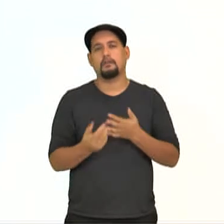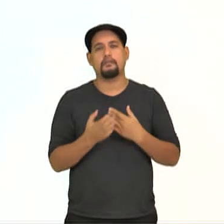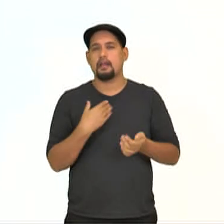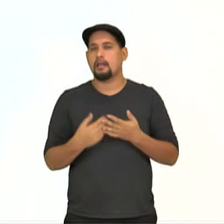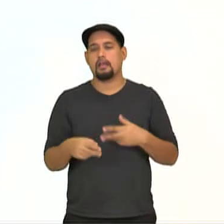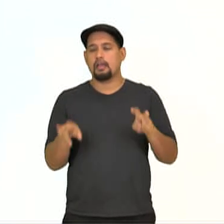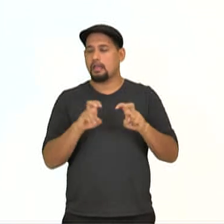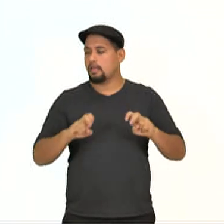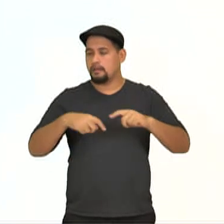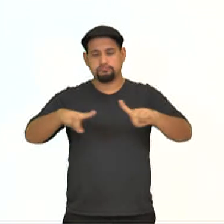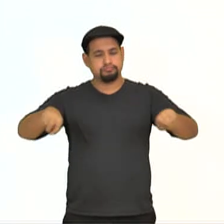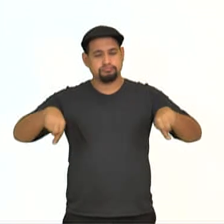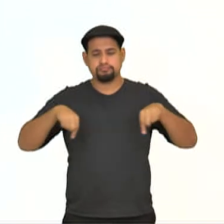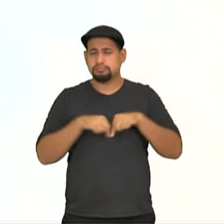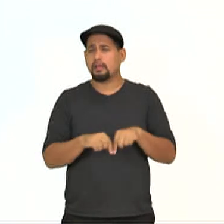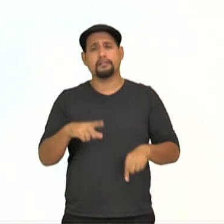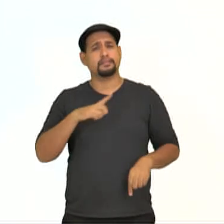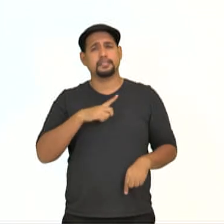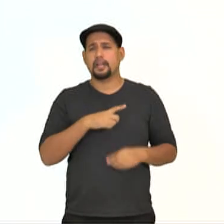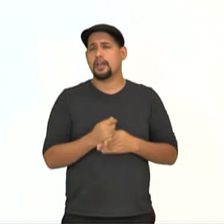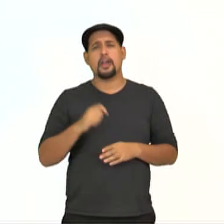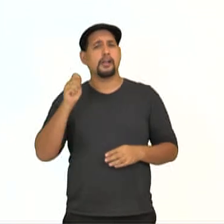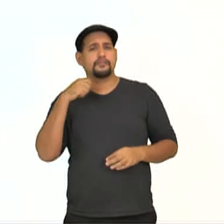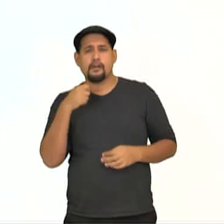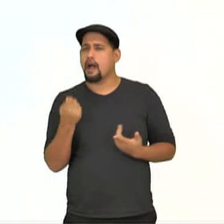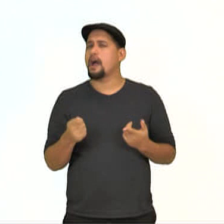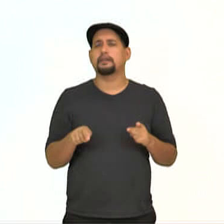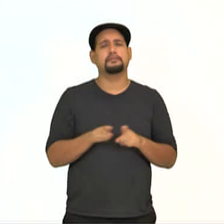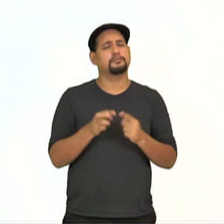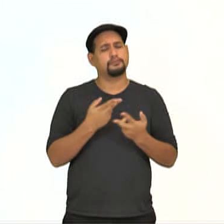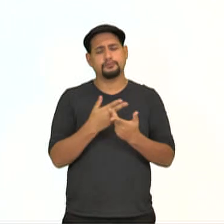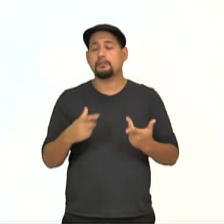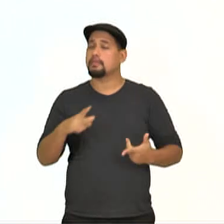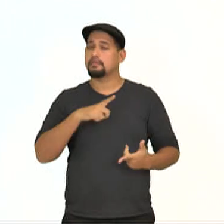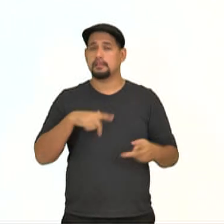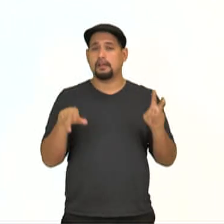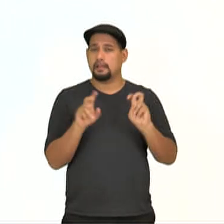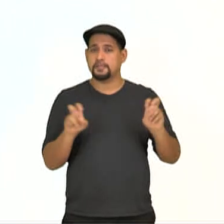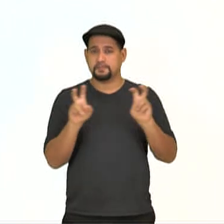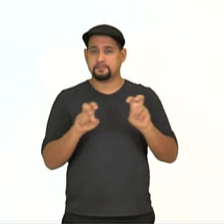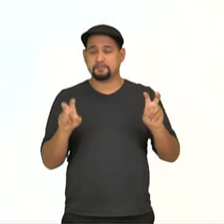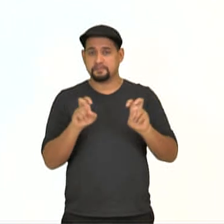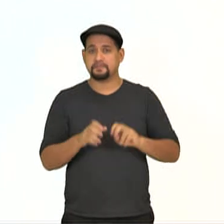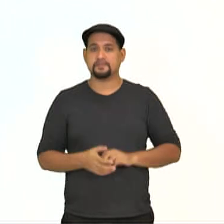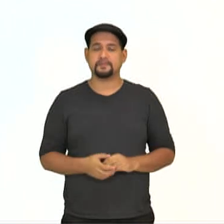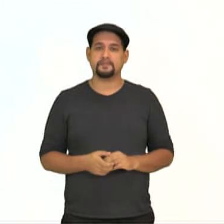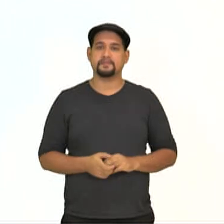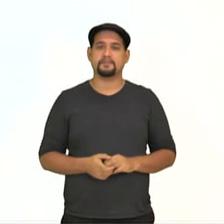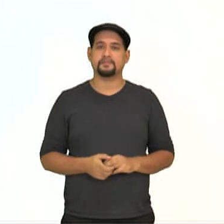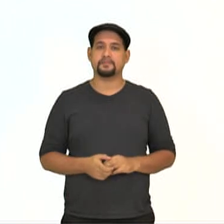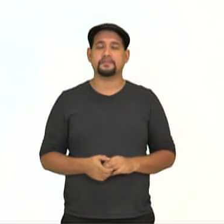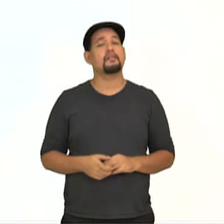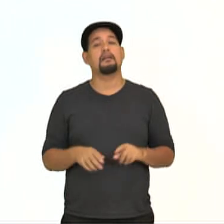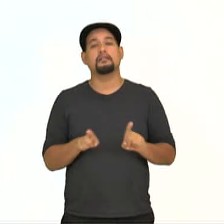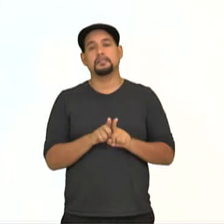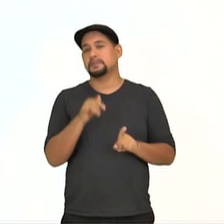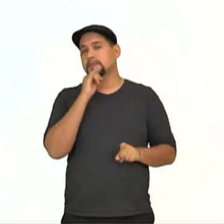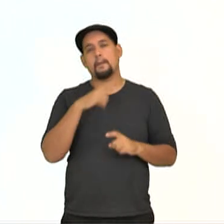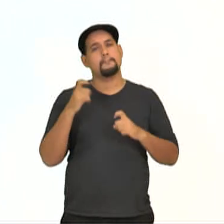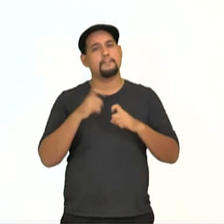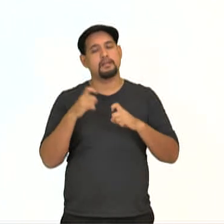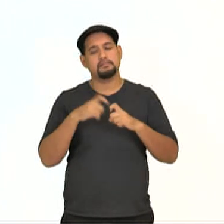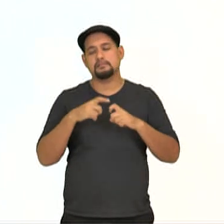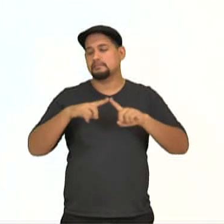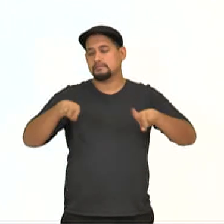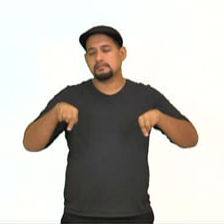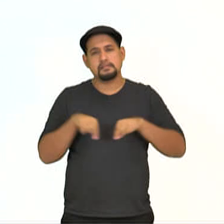laboratório de direito, né? Laboratório de advocacia, tem um computador, né? Um laboratório de medicina,